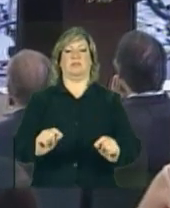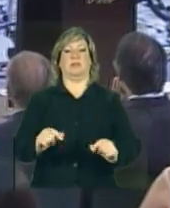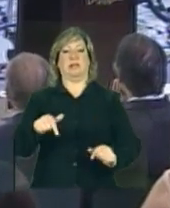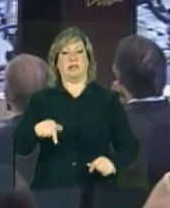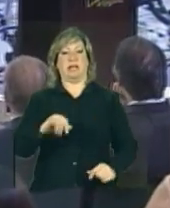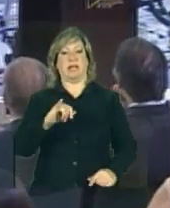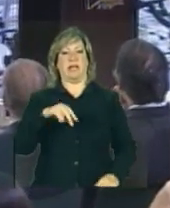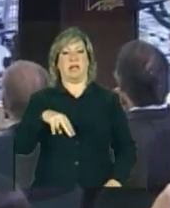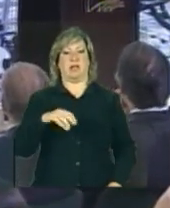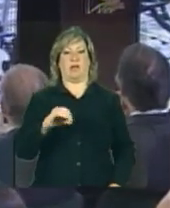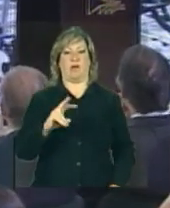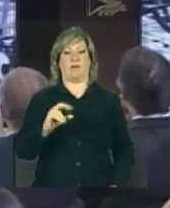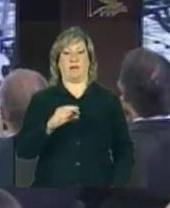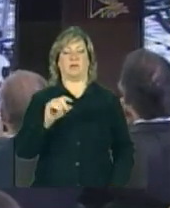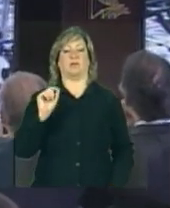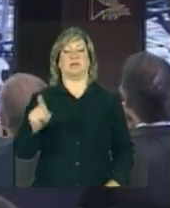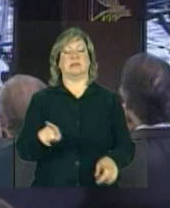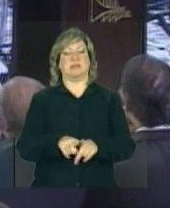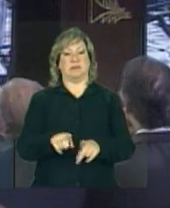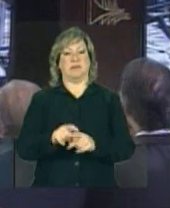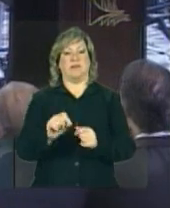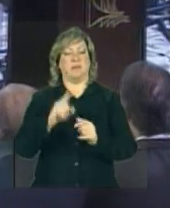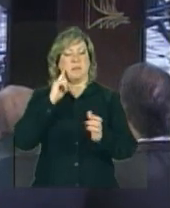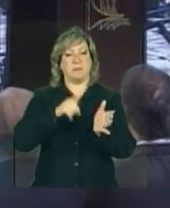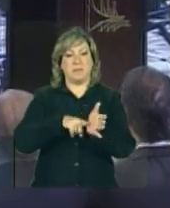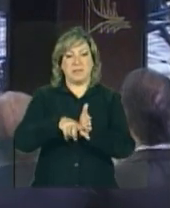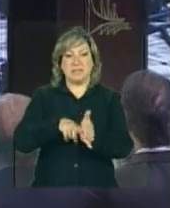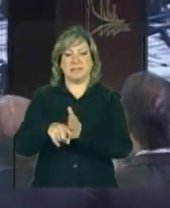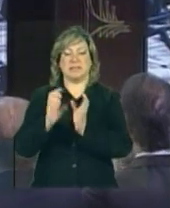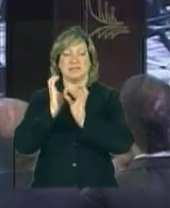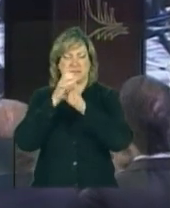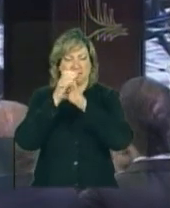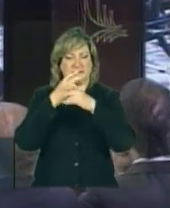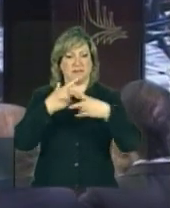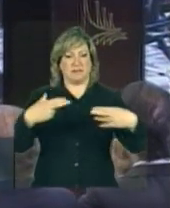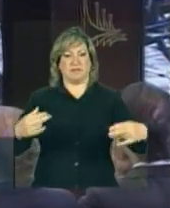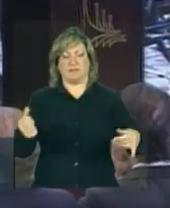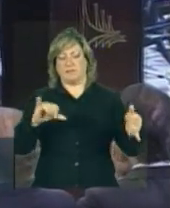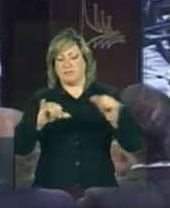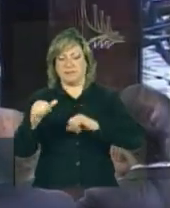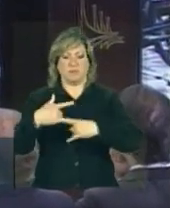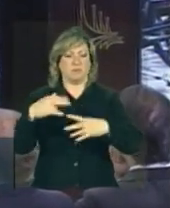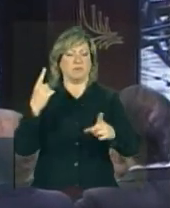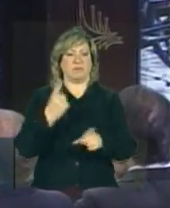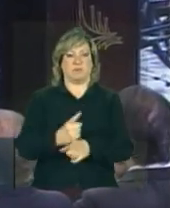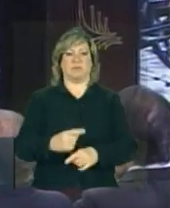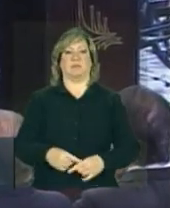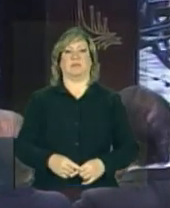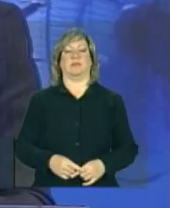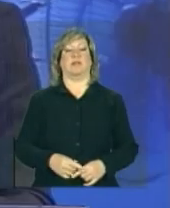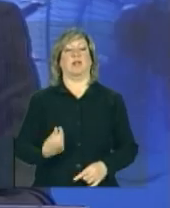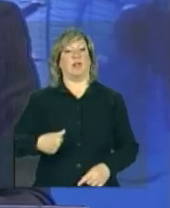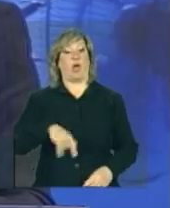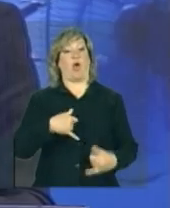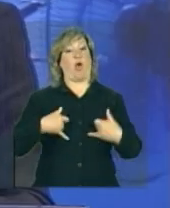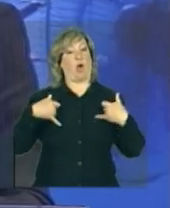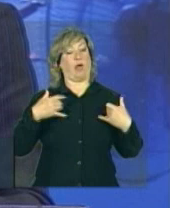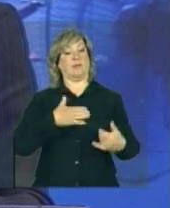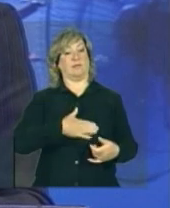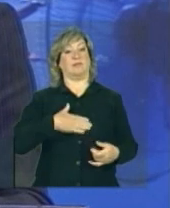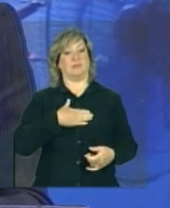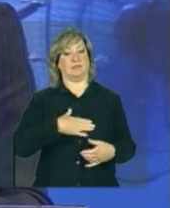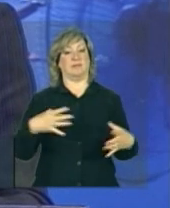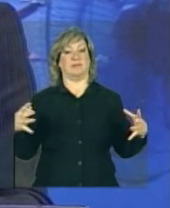pela inovação e o fomento da pesquisa científica. Ficamos orgulhosos de fazer parte